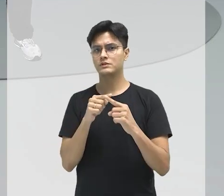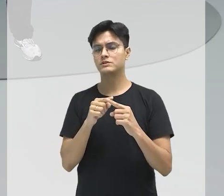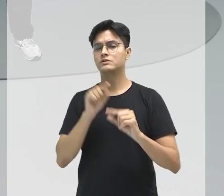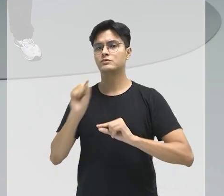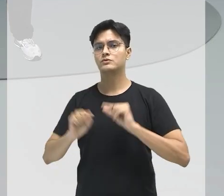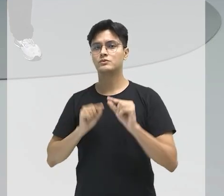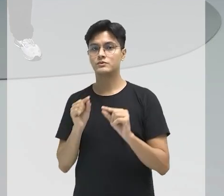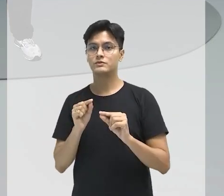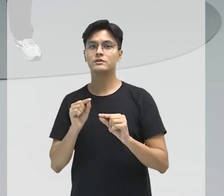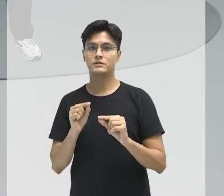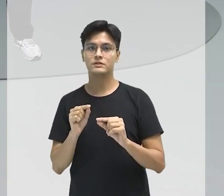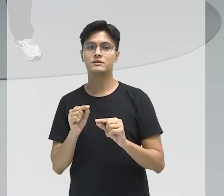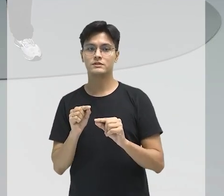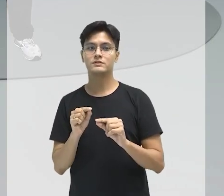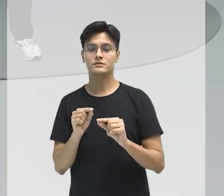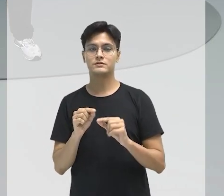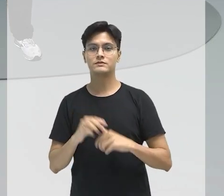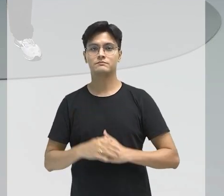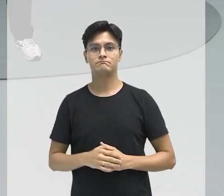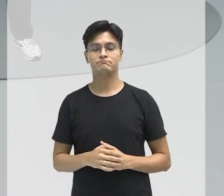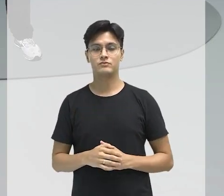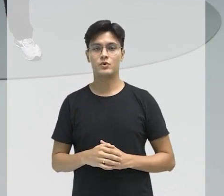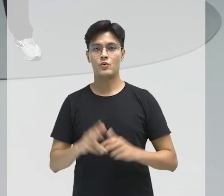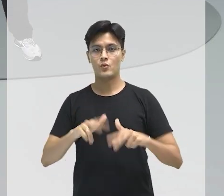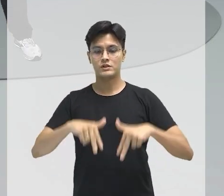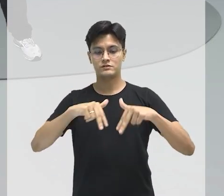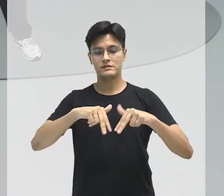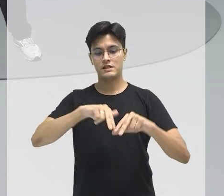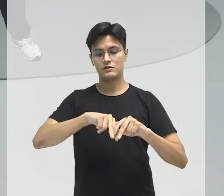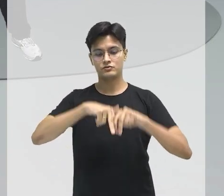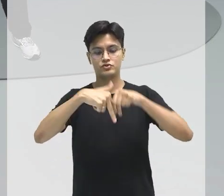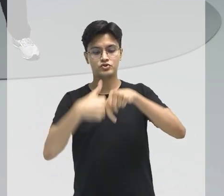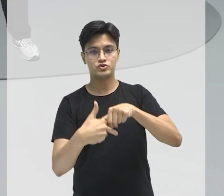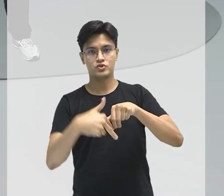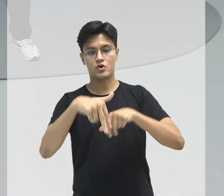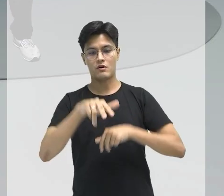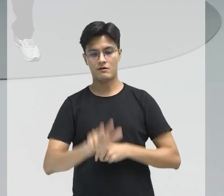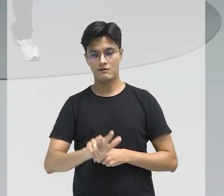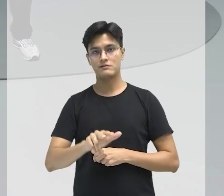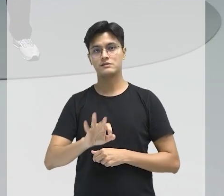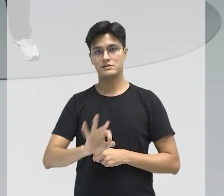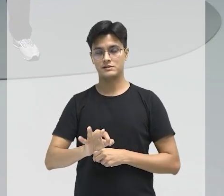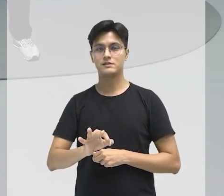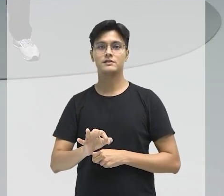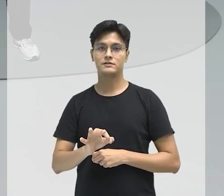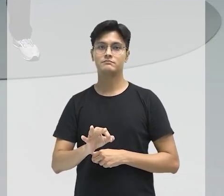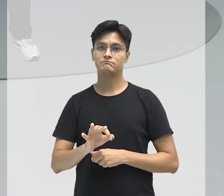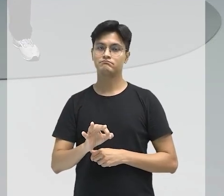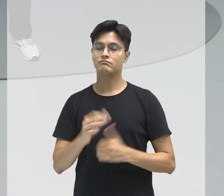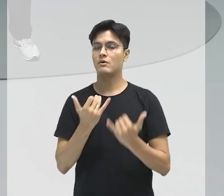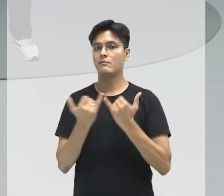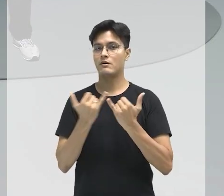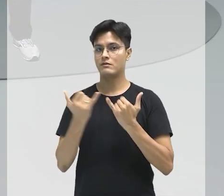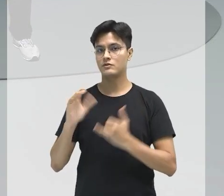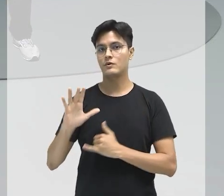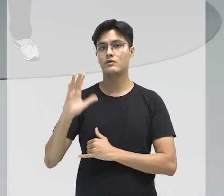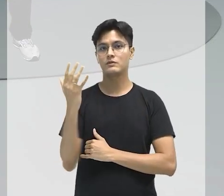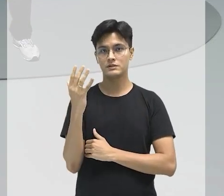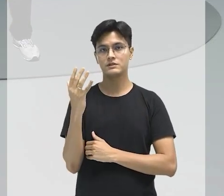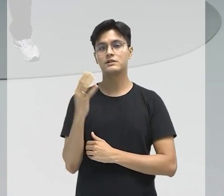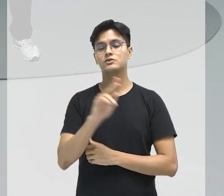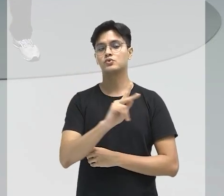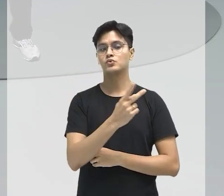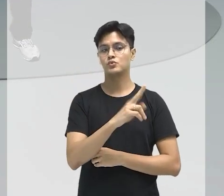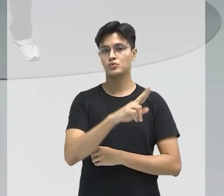também o adversário com as costas no solo, como acontece tanto como o